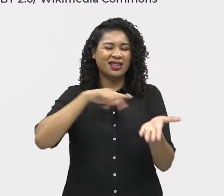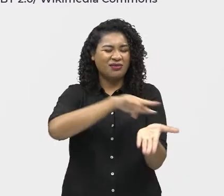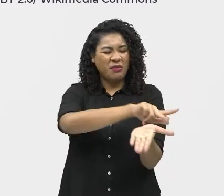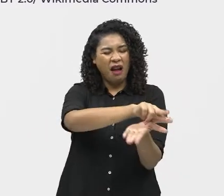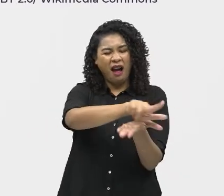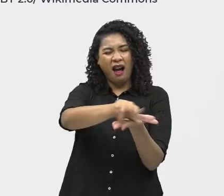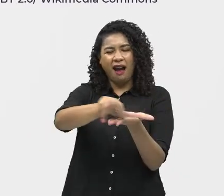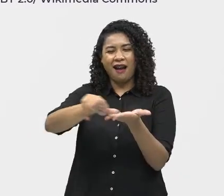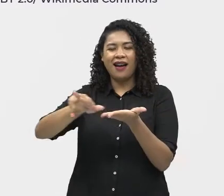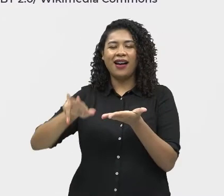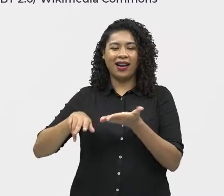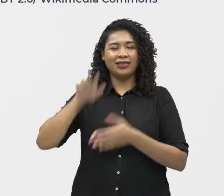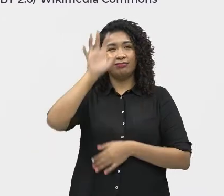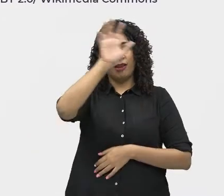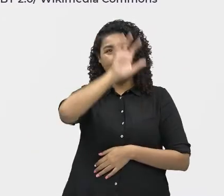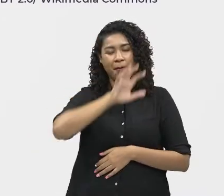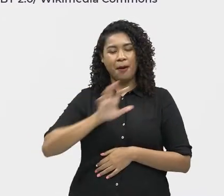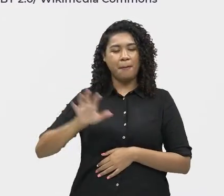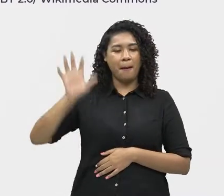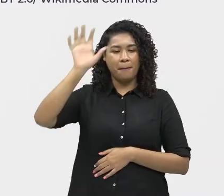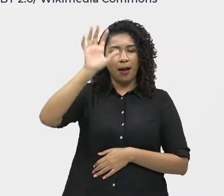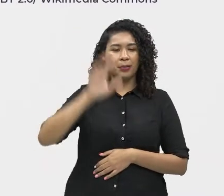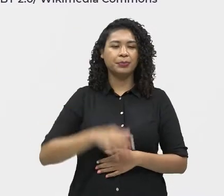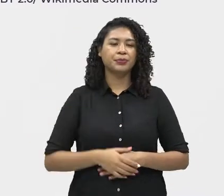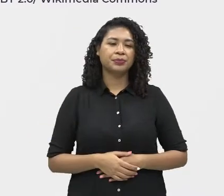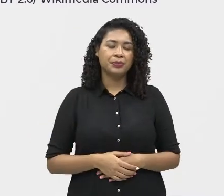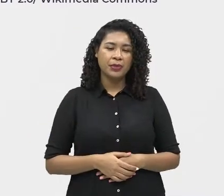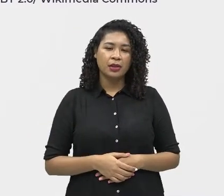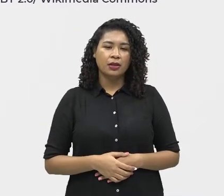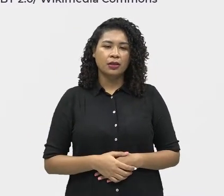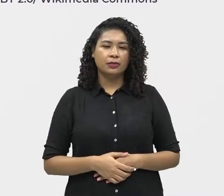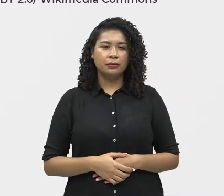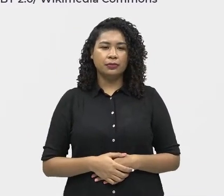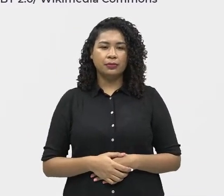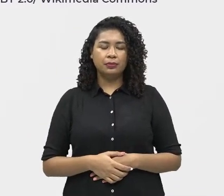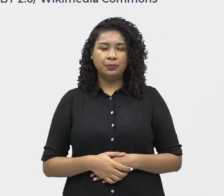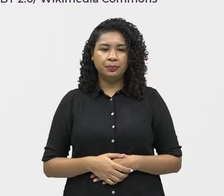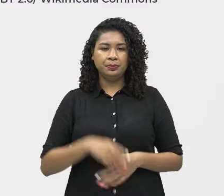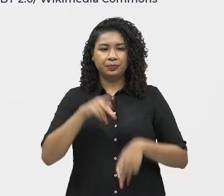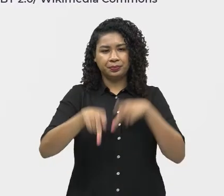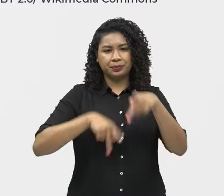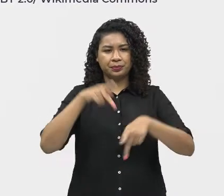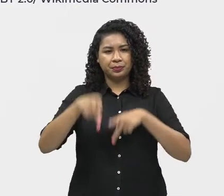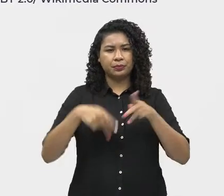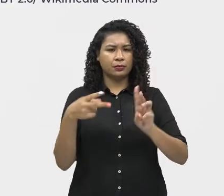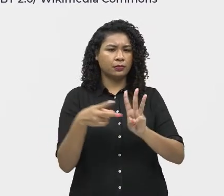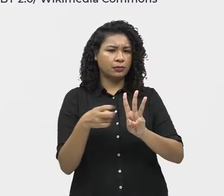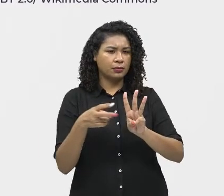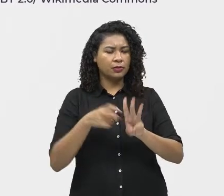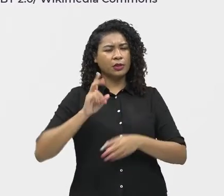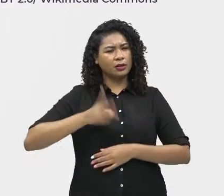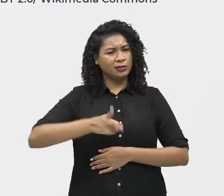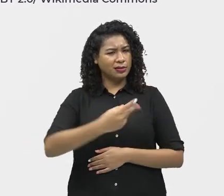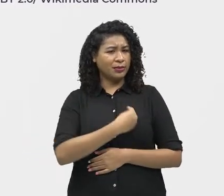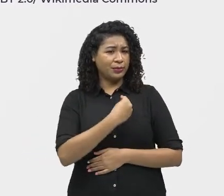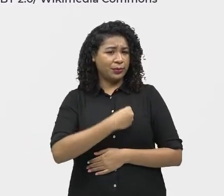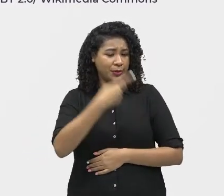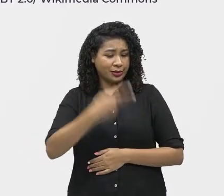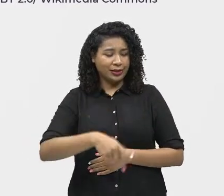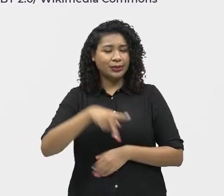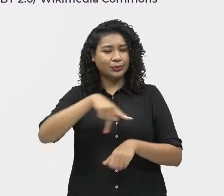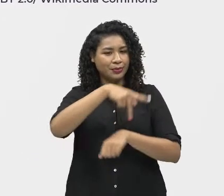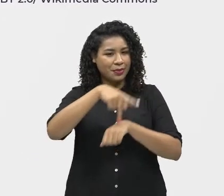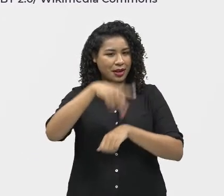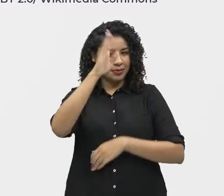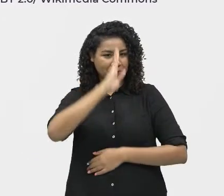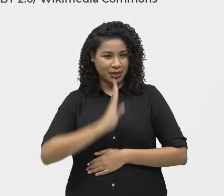diversificação regional. Ou seja, como foi falado, os indígenas sempre viveram aqui no nosso país.